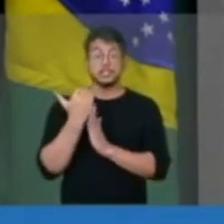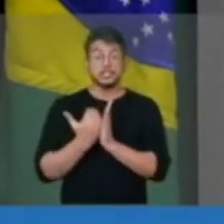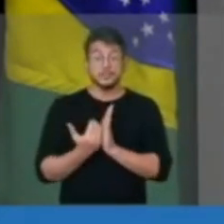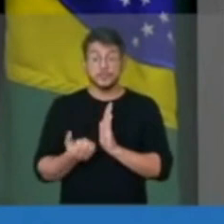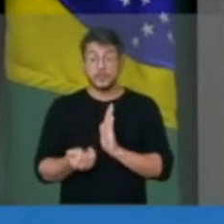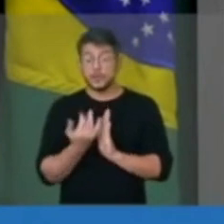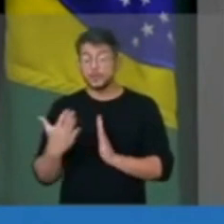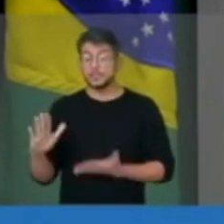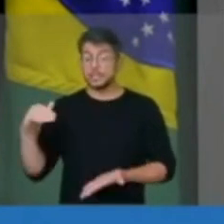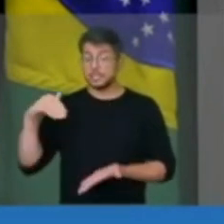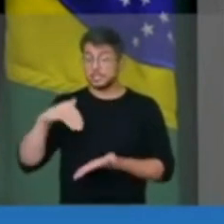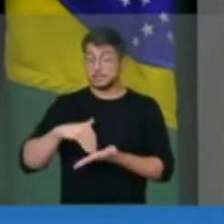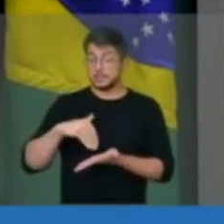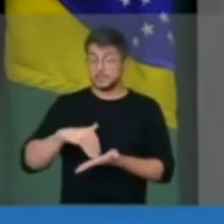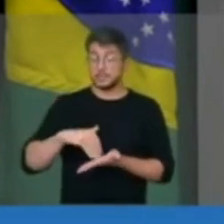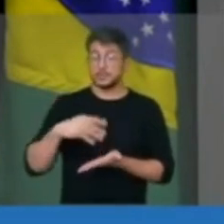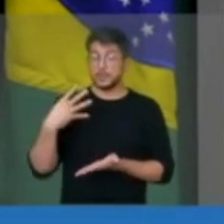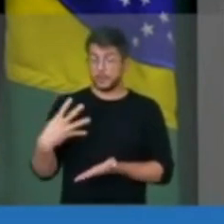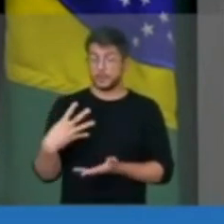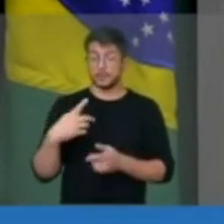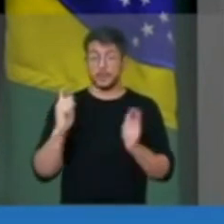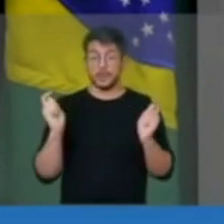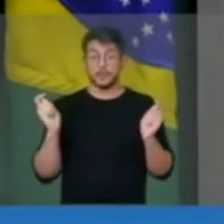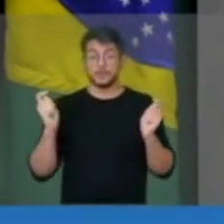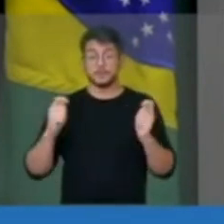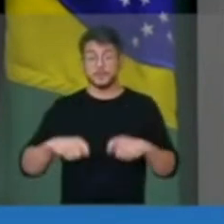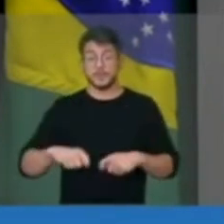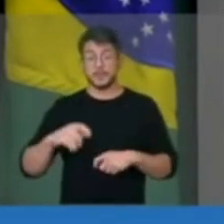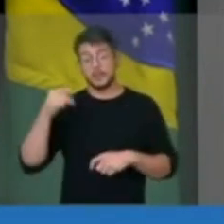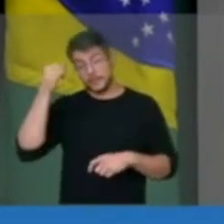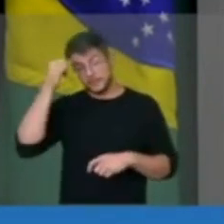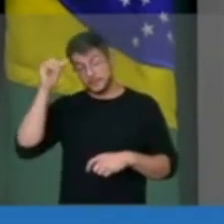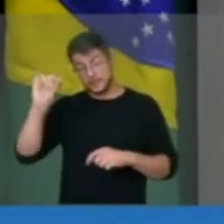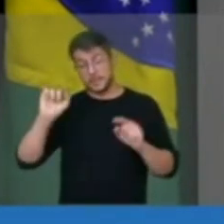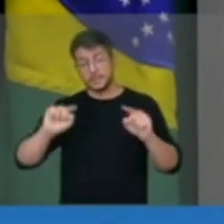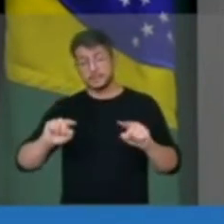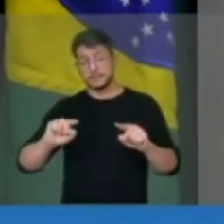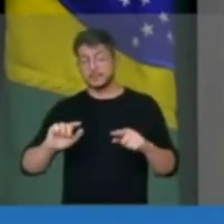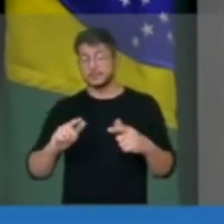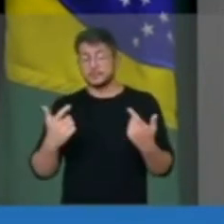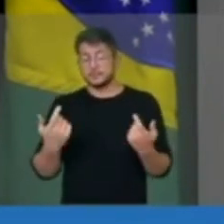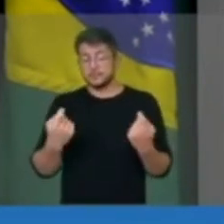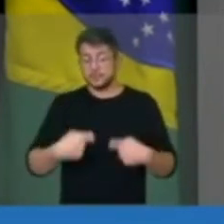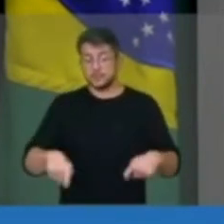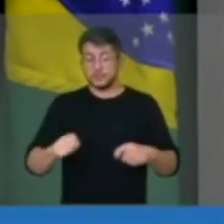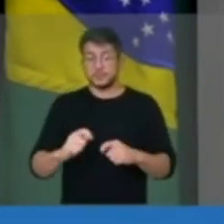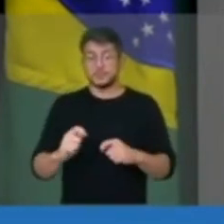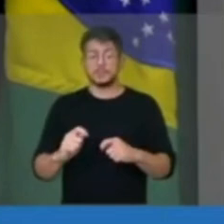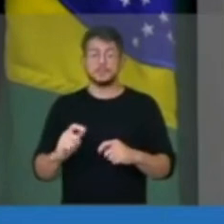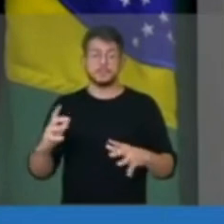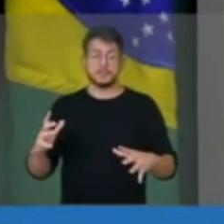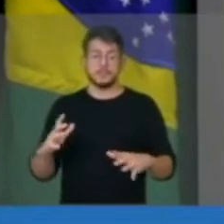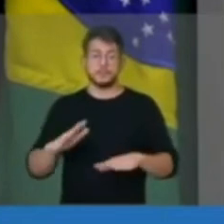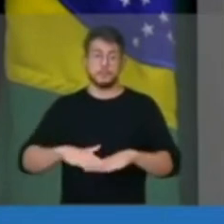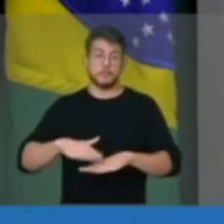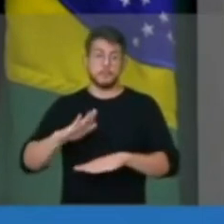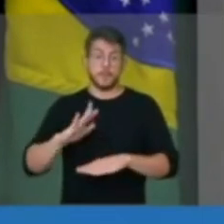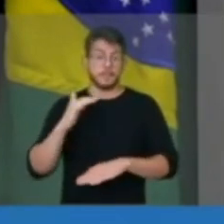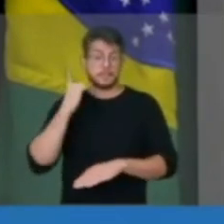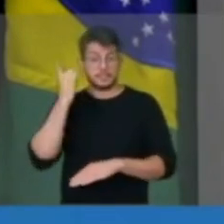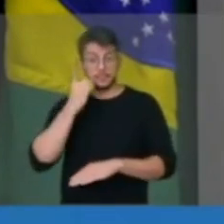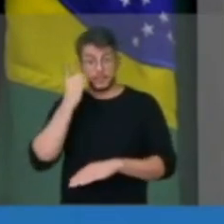a desproporção que a gente tem na representatividade sem precisar aumentar o número de deputados, sem precisar aumentar o